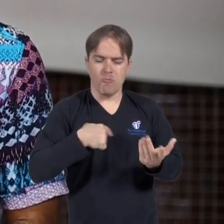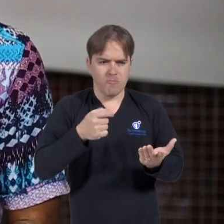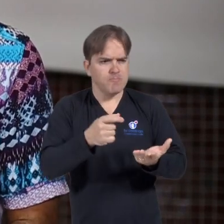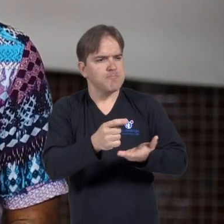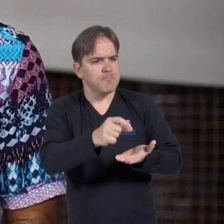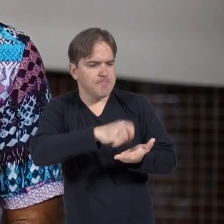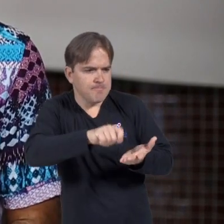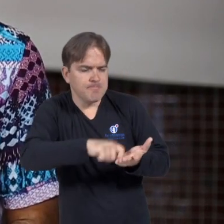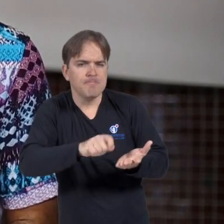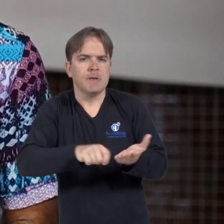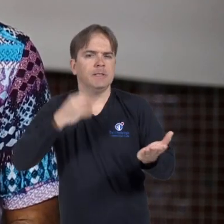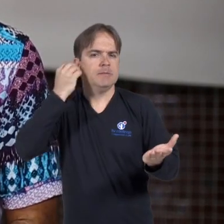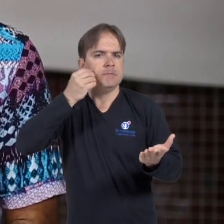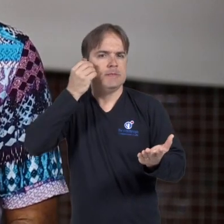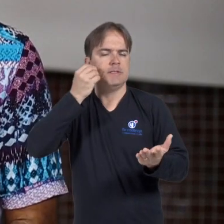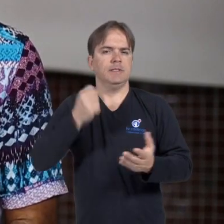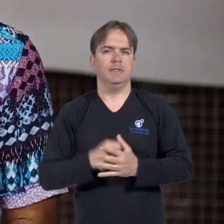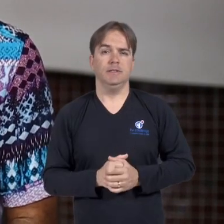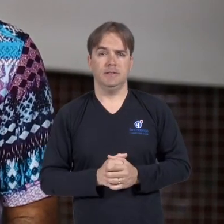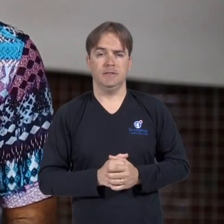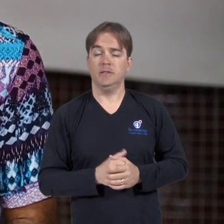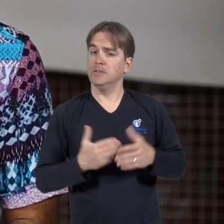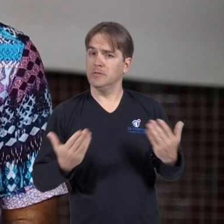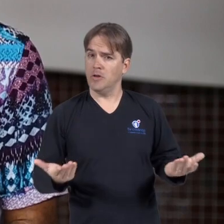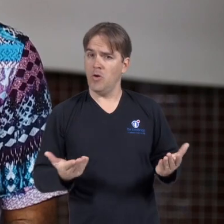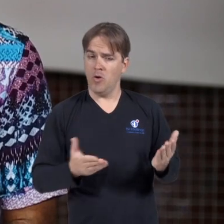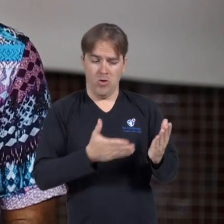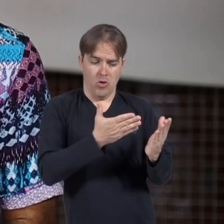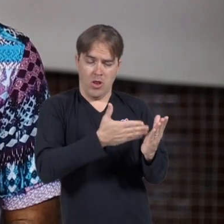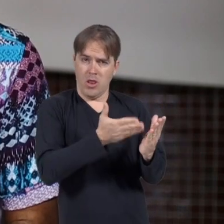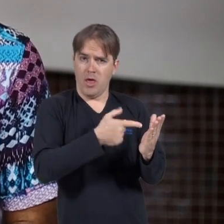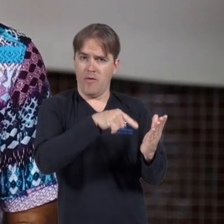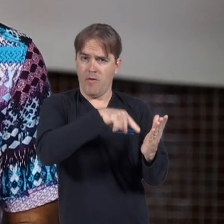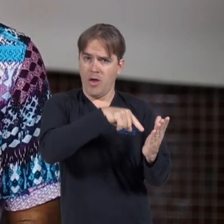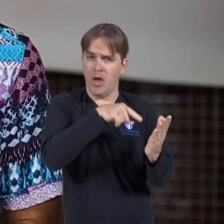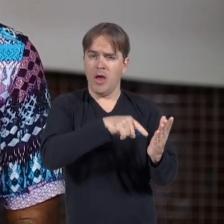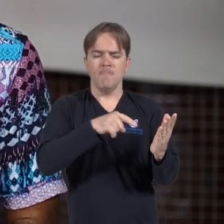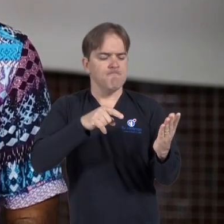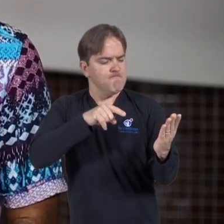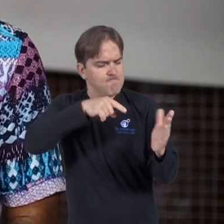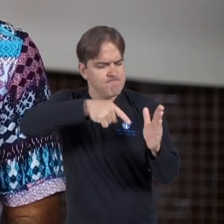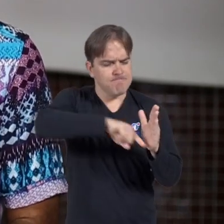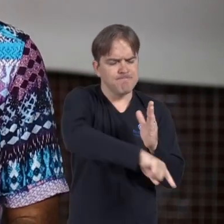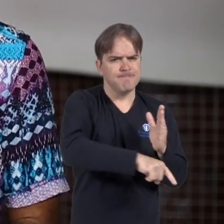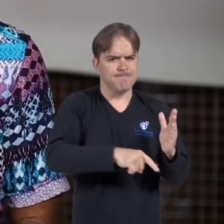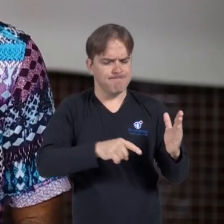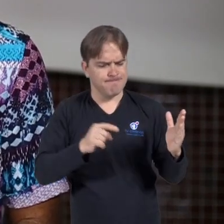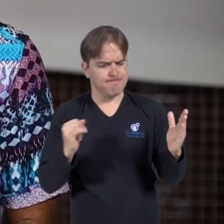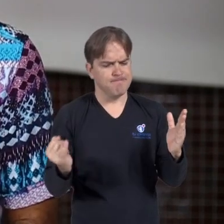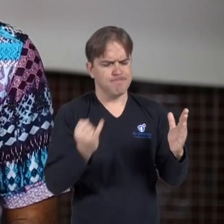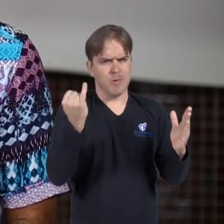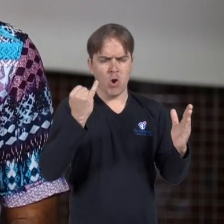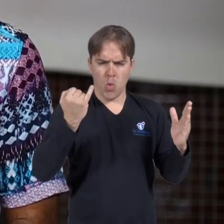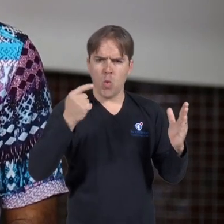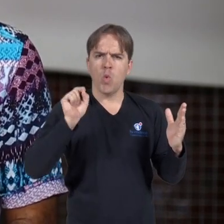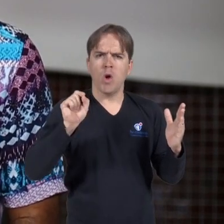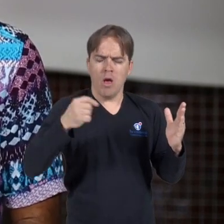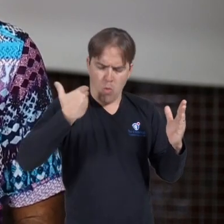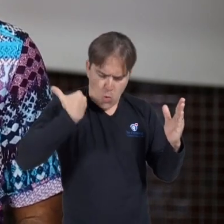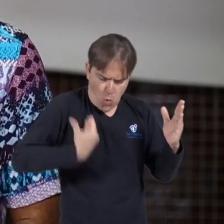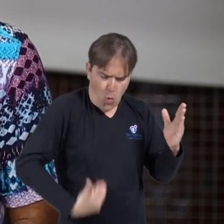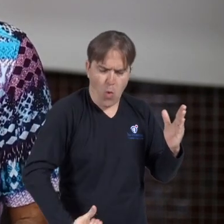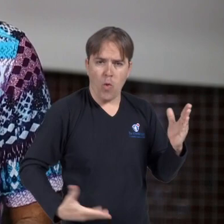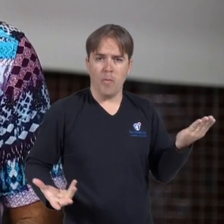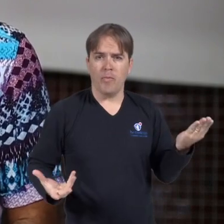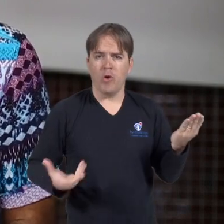Basicamente, o livro ele tenta trazer uma referência profunda à importância do corpo, né? Do corpo